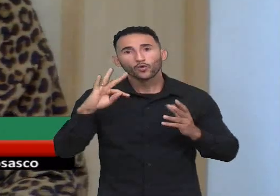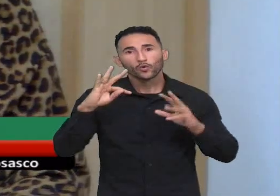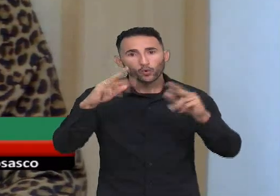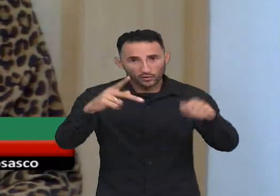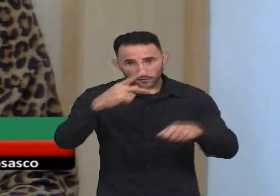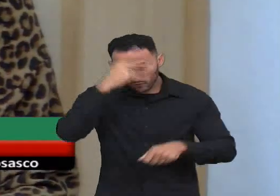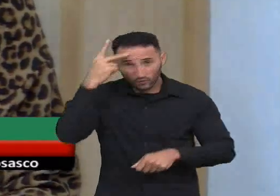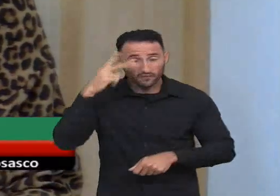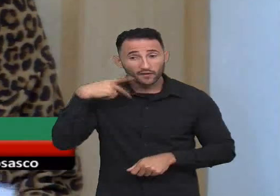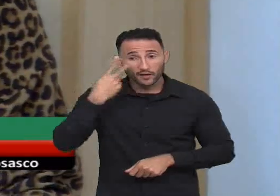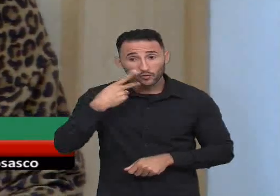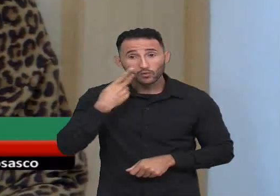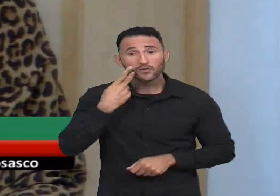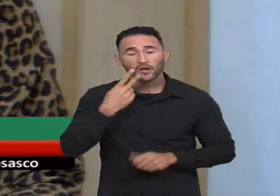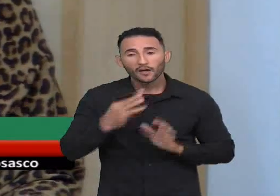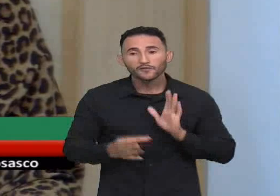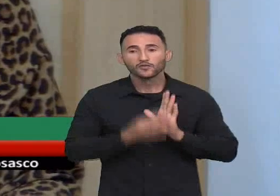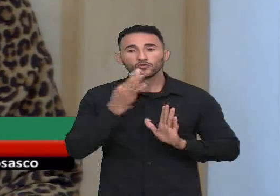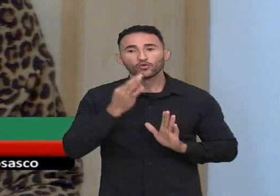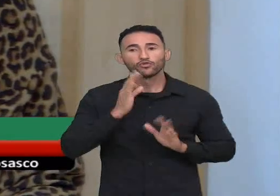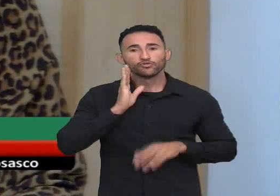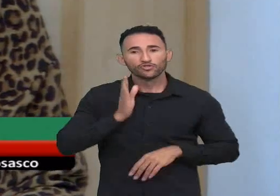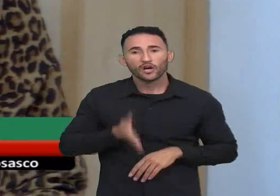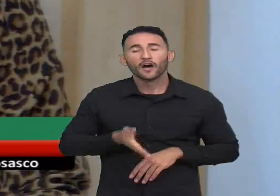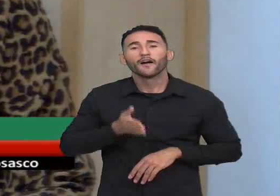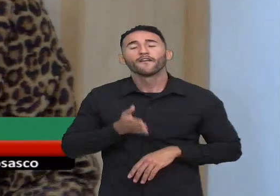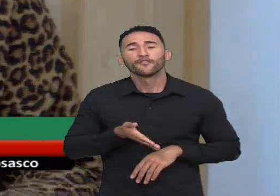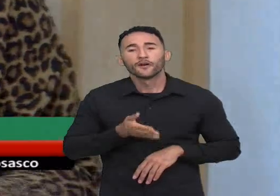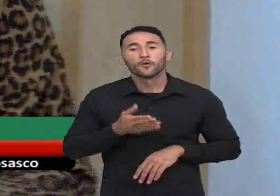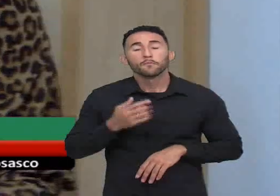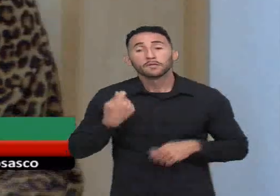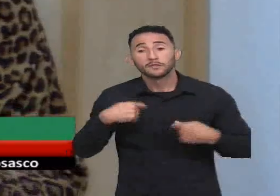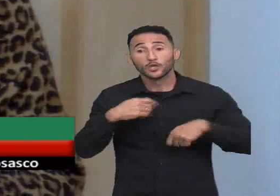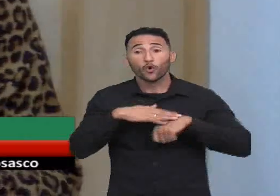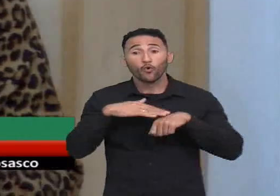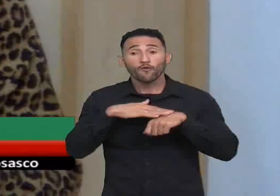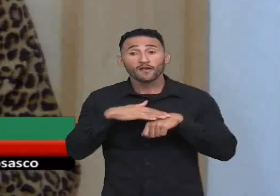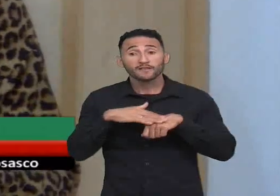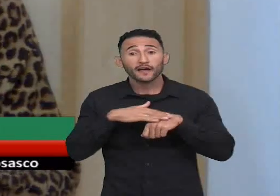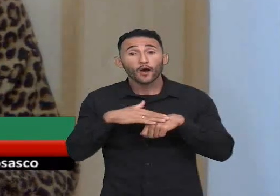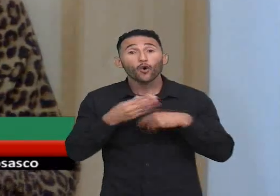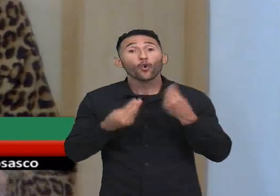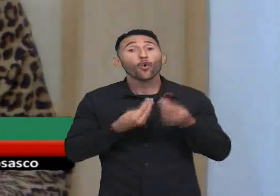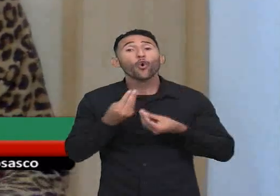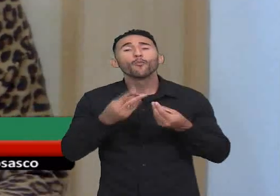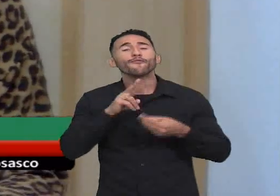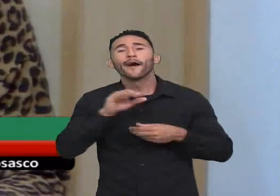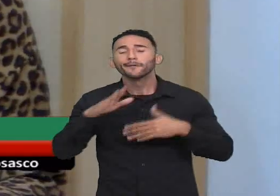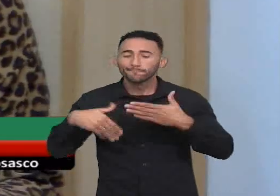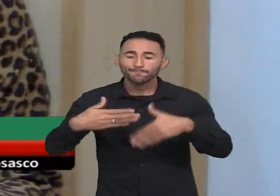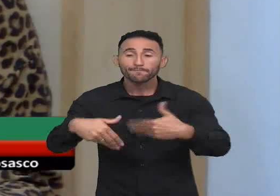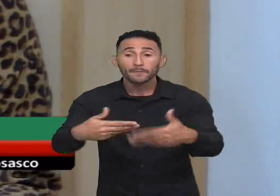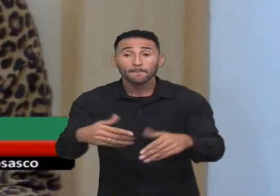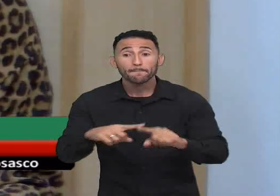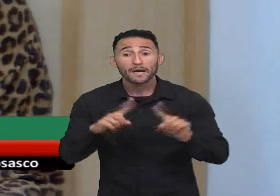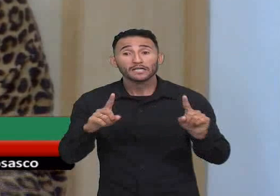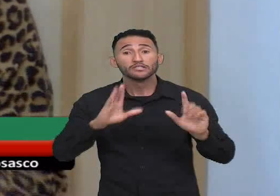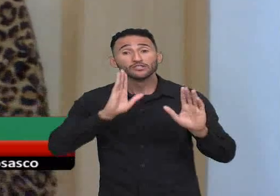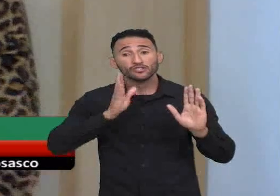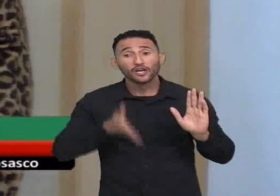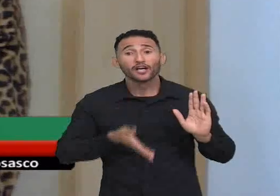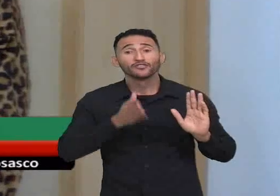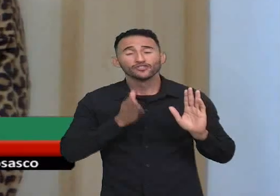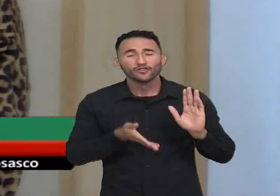né, da frente. Já foi protocolada. A gente precisa conversar direitinho para ver como vai ficar a frente, mas ela já foi